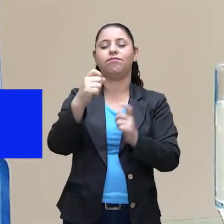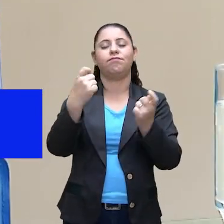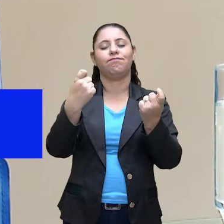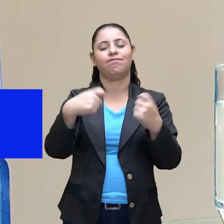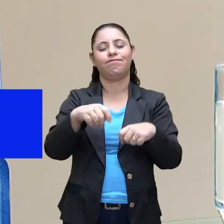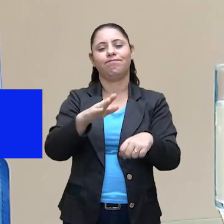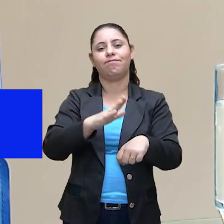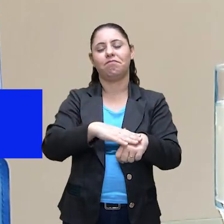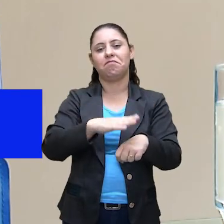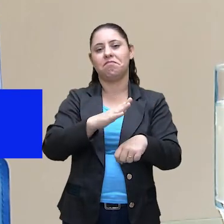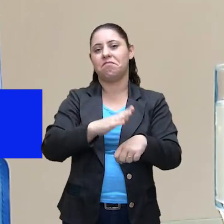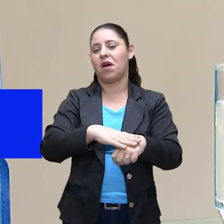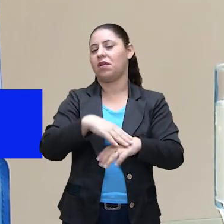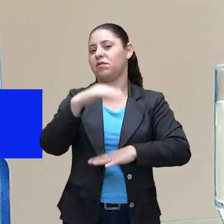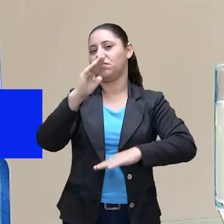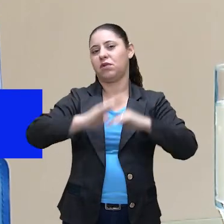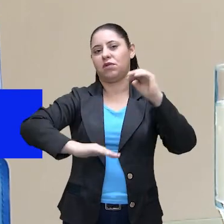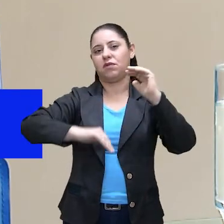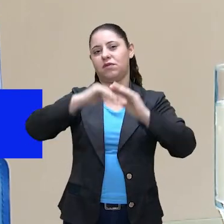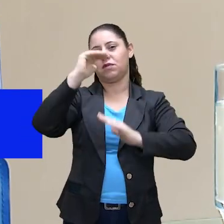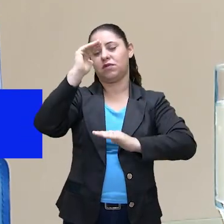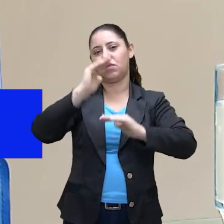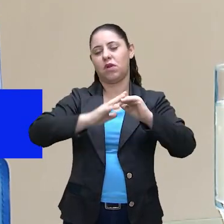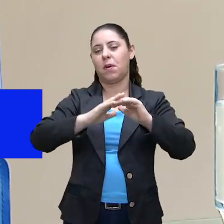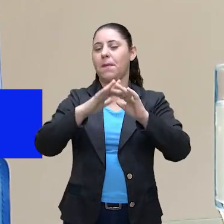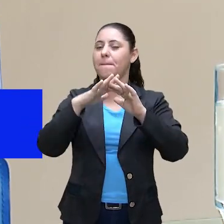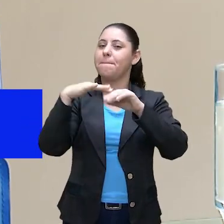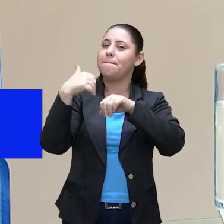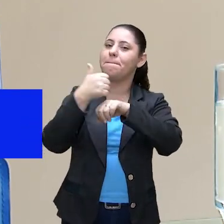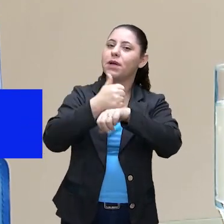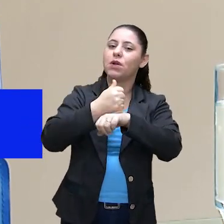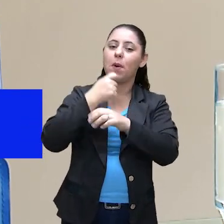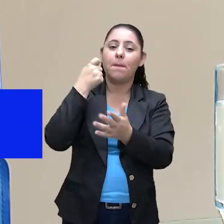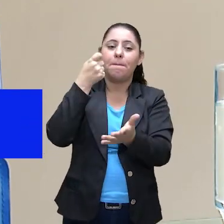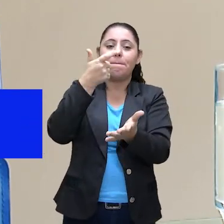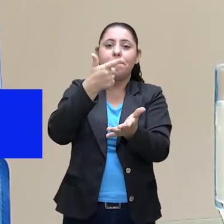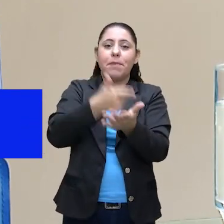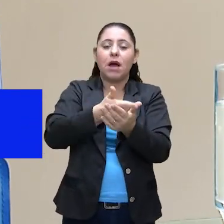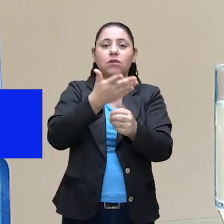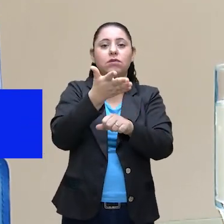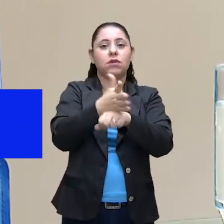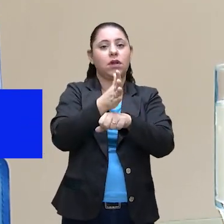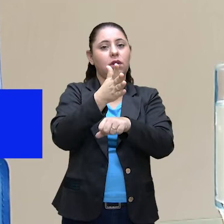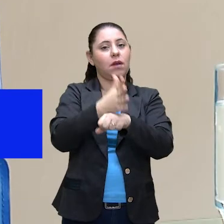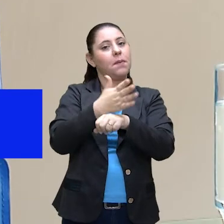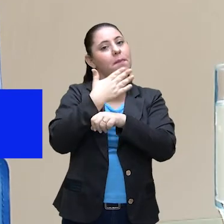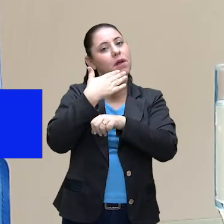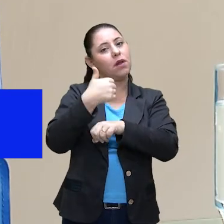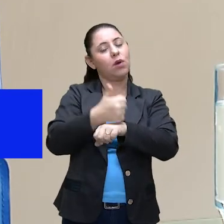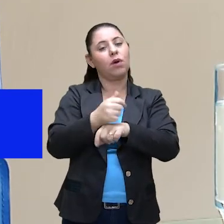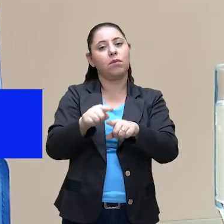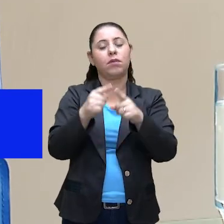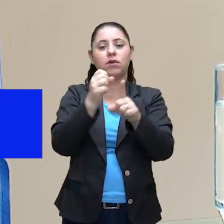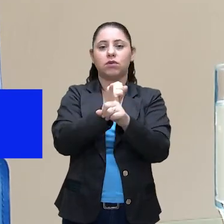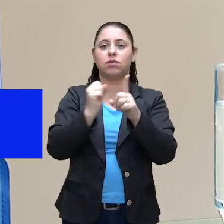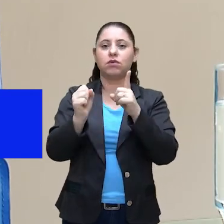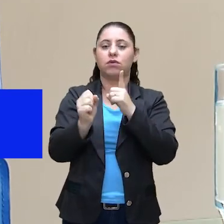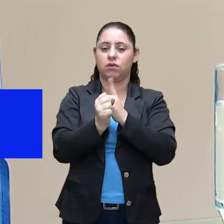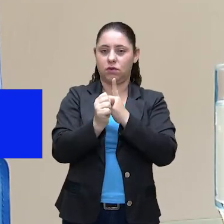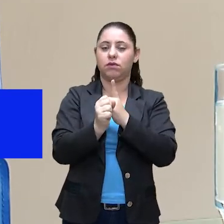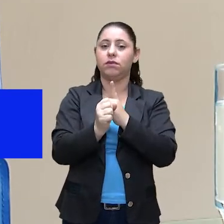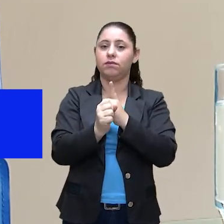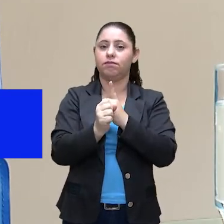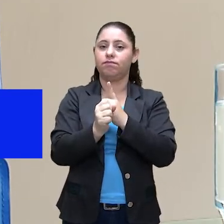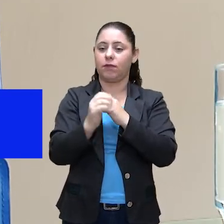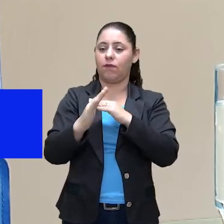ainda carece, né, de maior número de profissionais melhores pagos, melhores treinados, mas